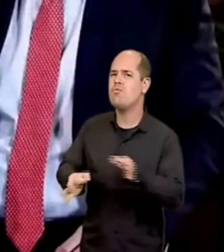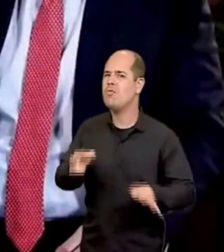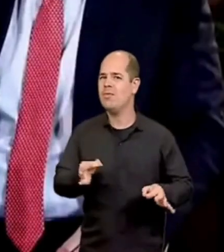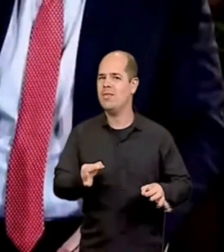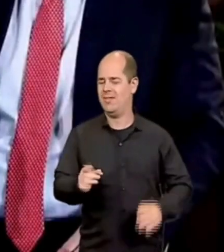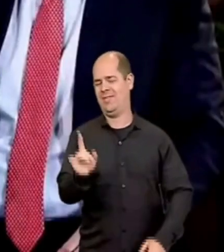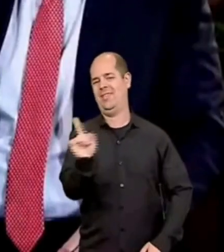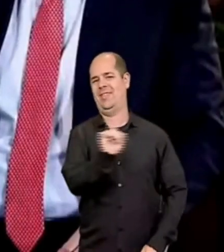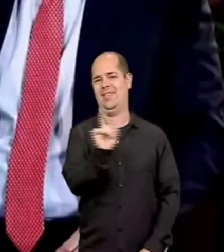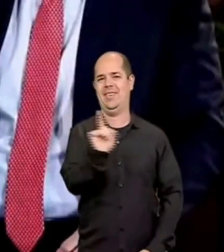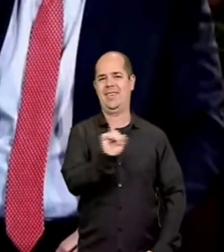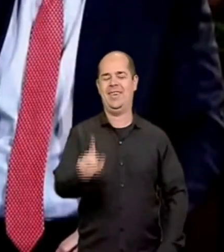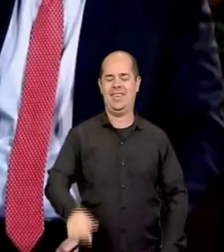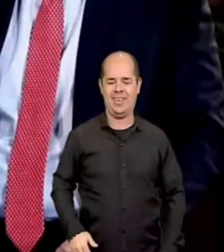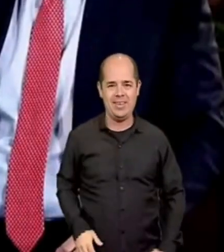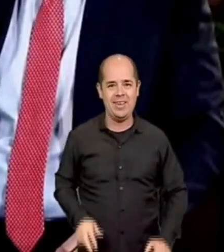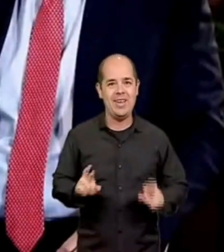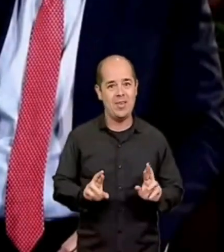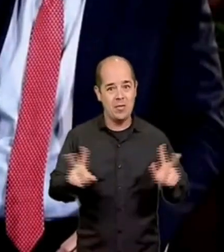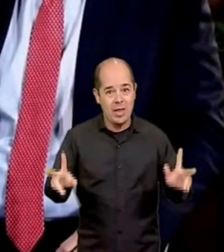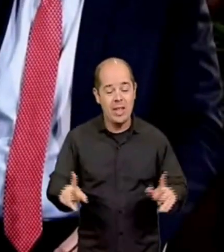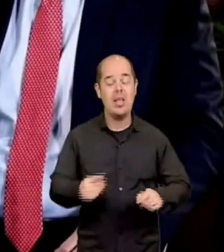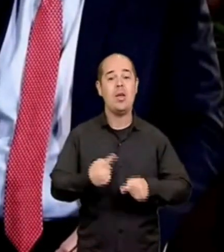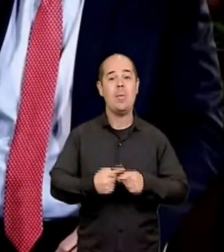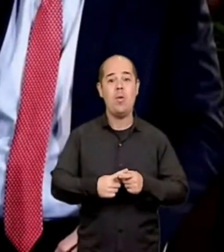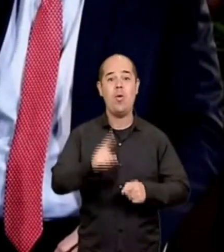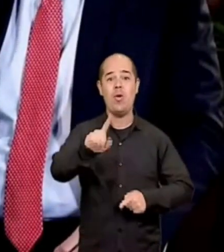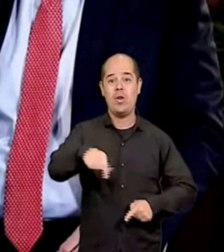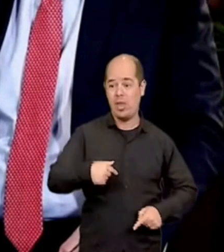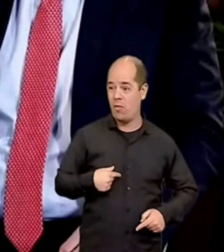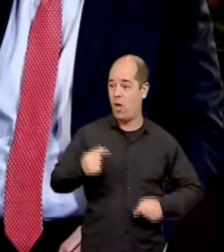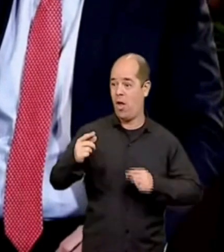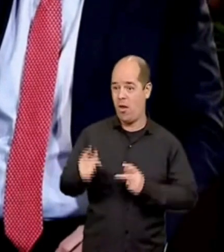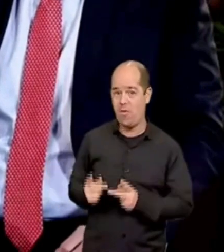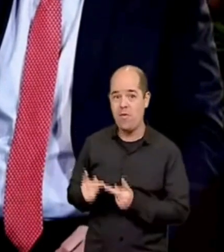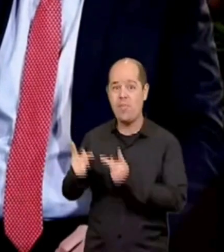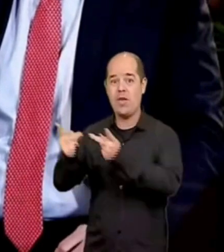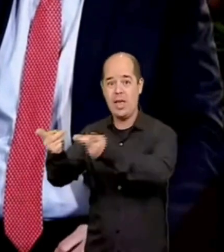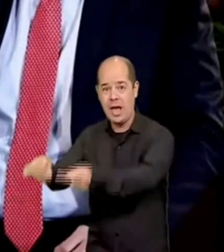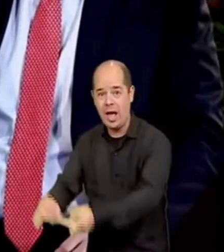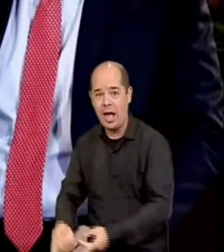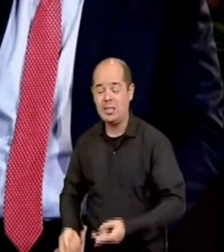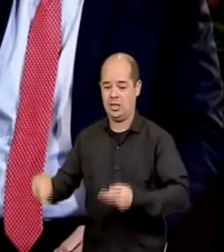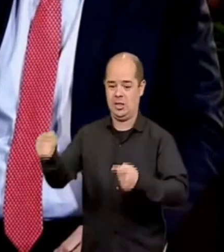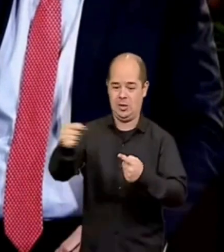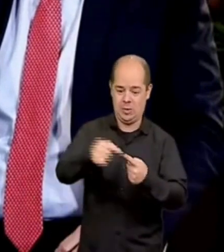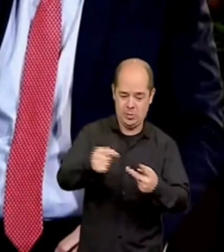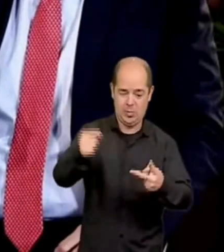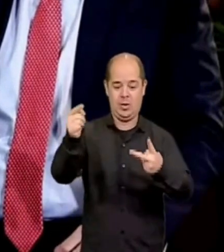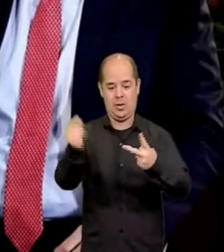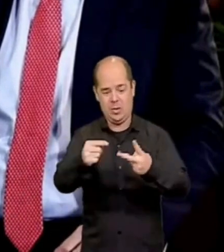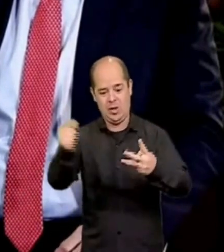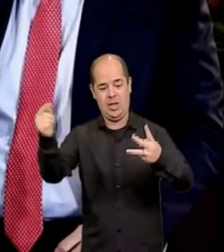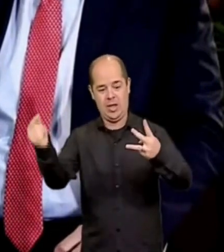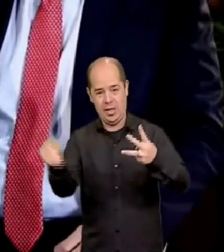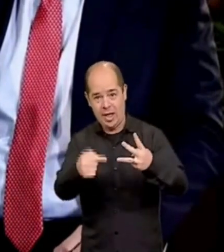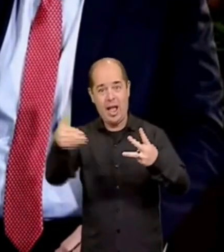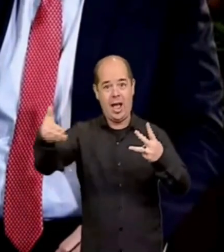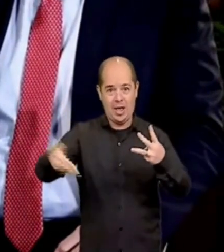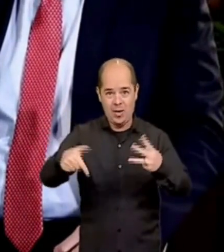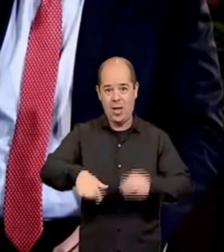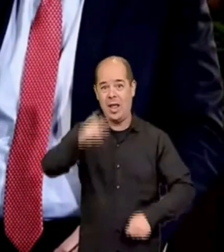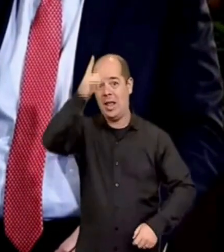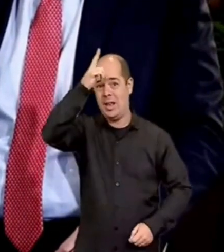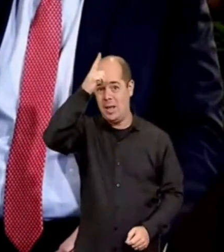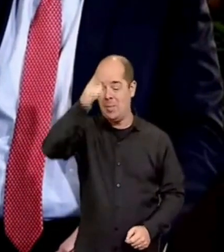Riad, Doha, Dubai e Berlim, eu acho que os ministros adquiriram muitas